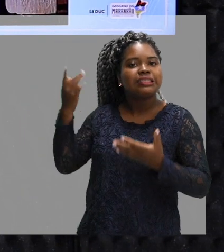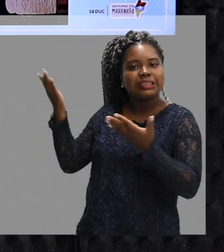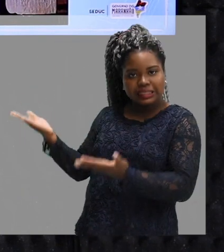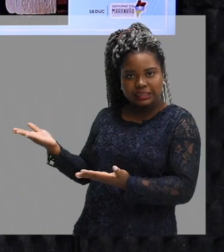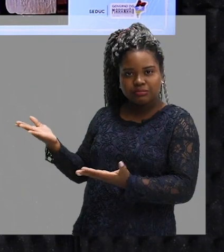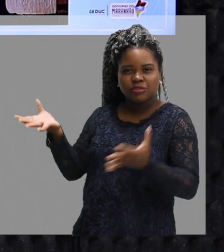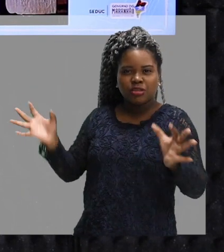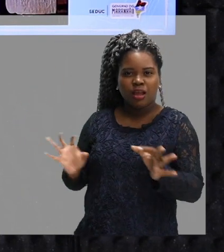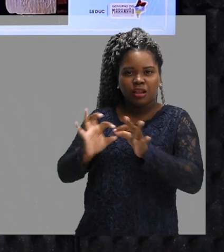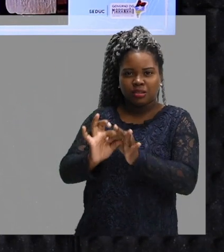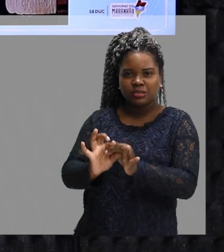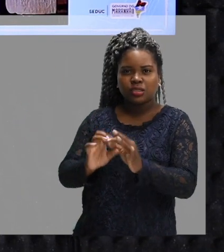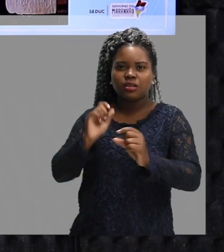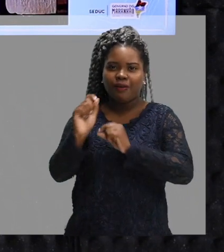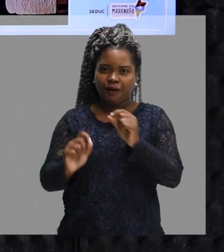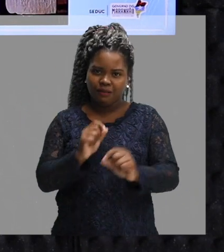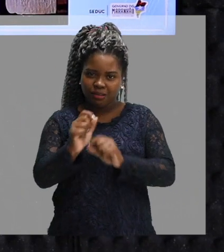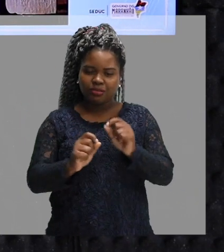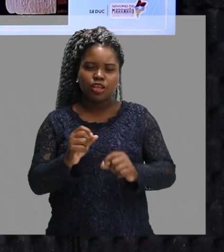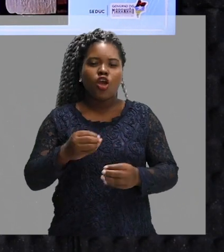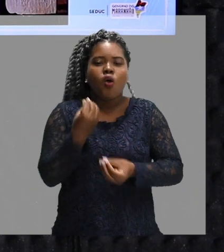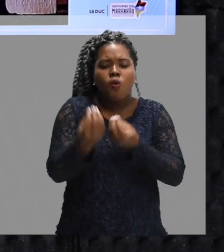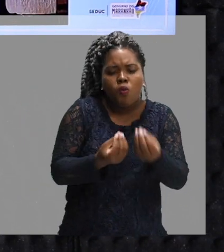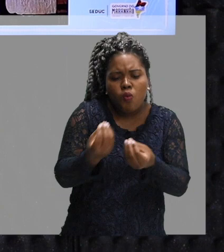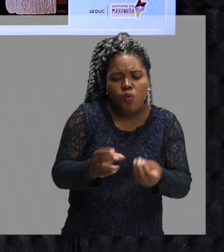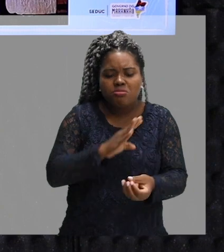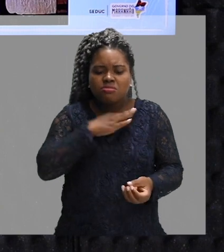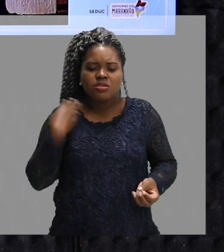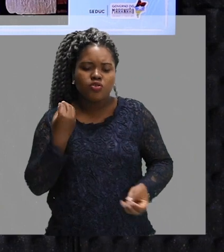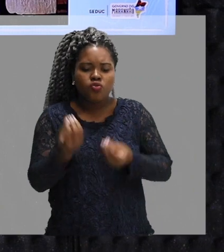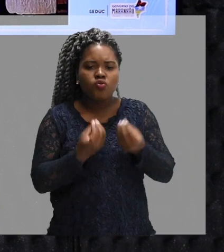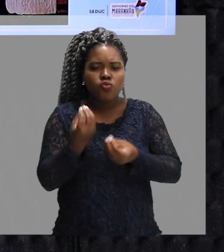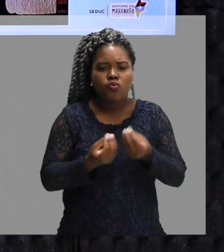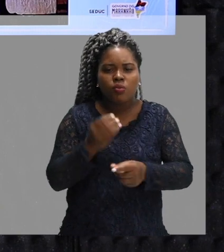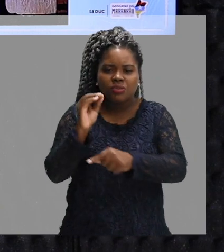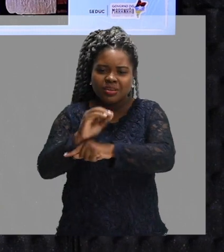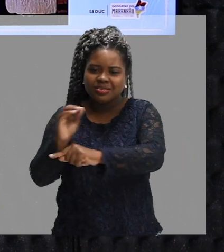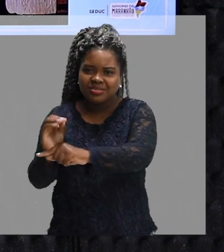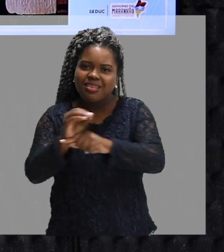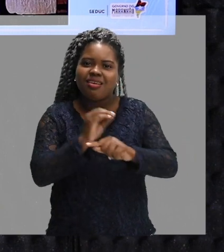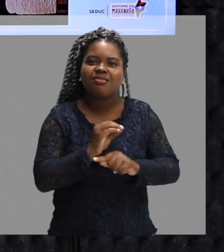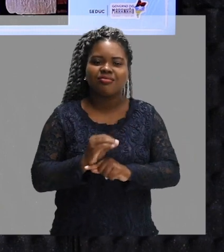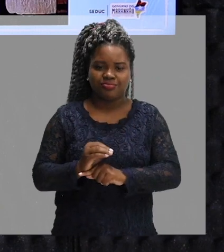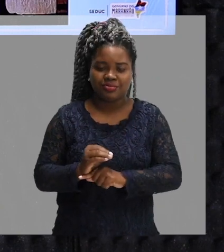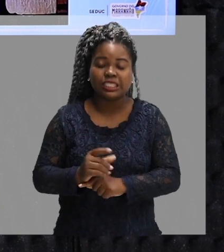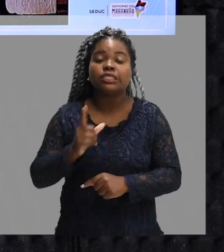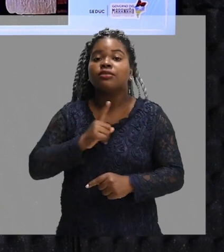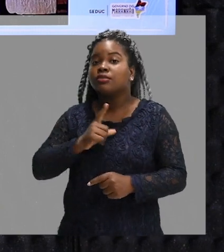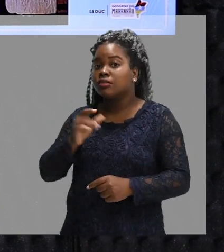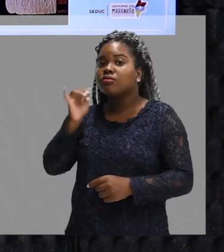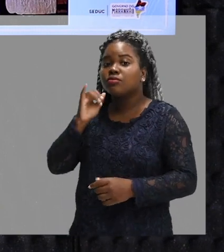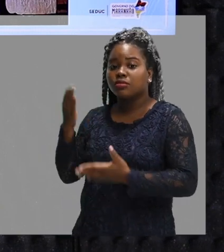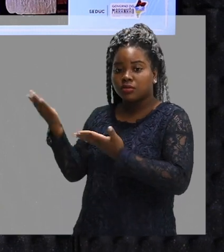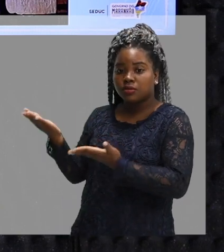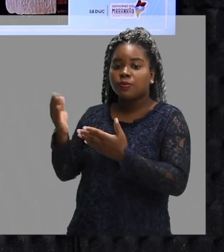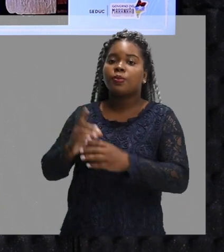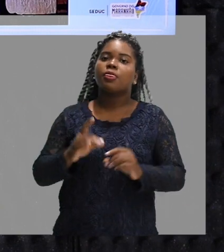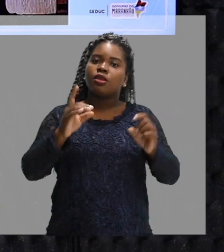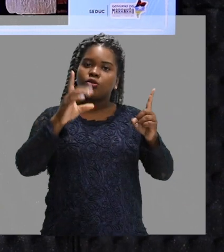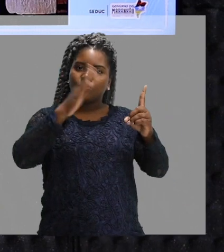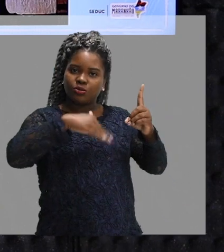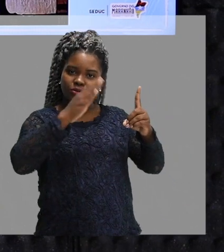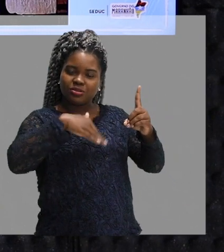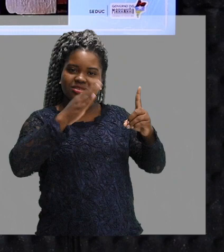justamente ligado ao fato de como ele ia morrer, como ele ia ser tratado e assim por diante. Aqui você tem o deus Anube, isso aqui